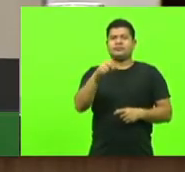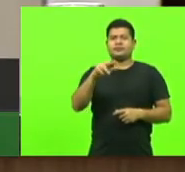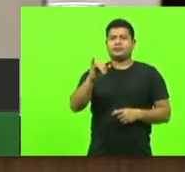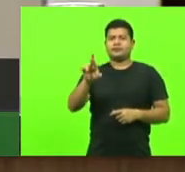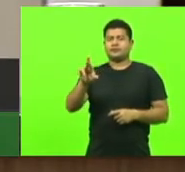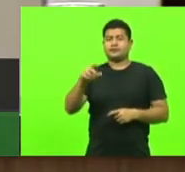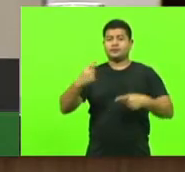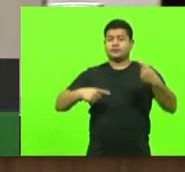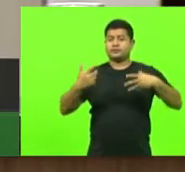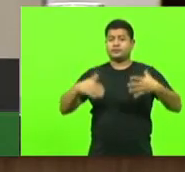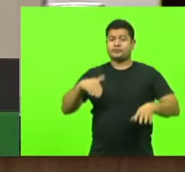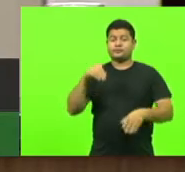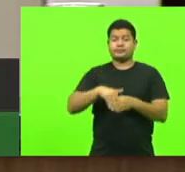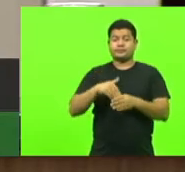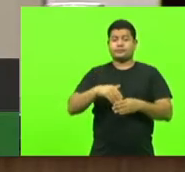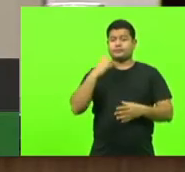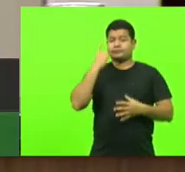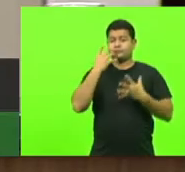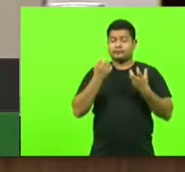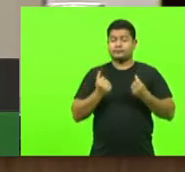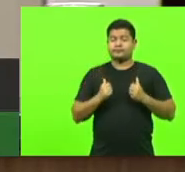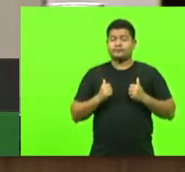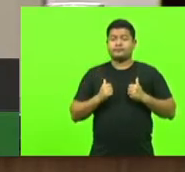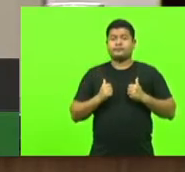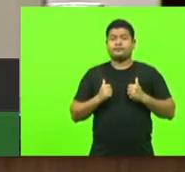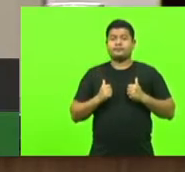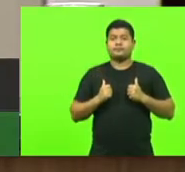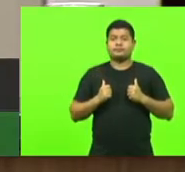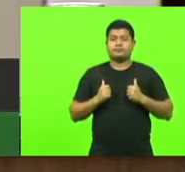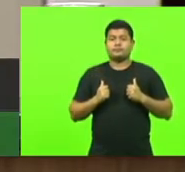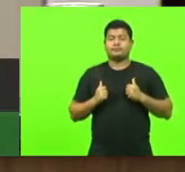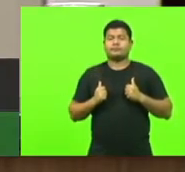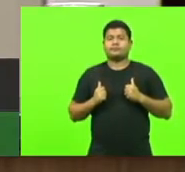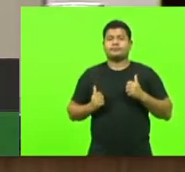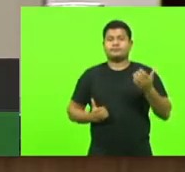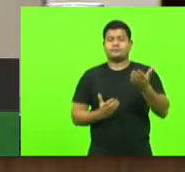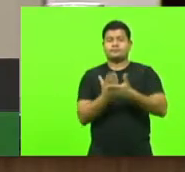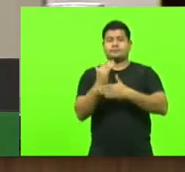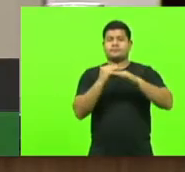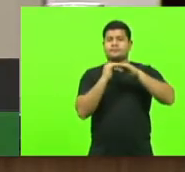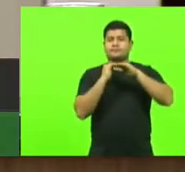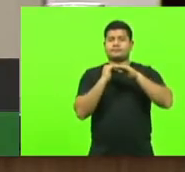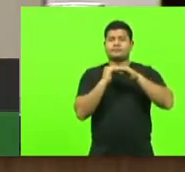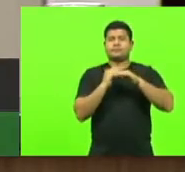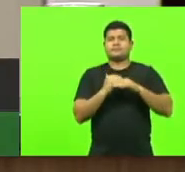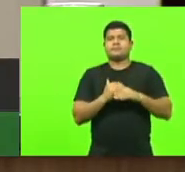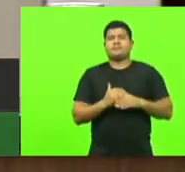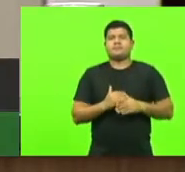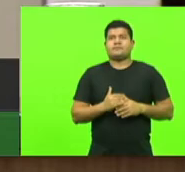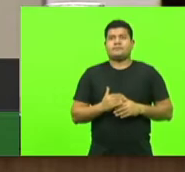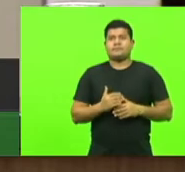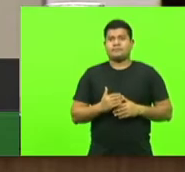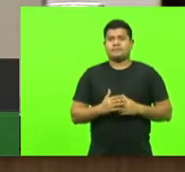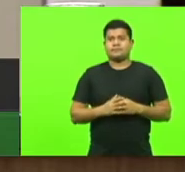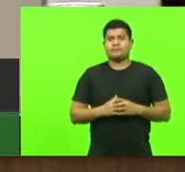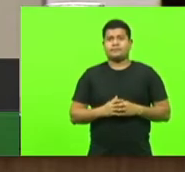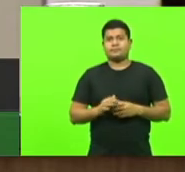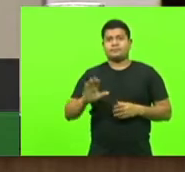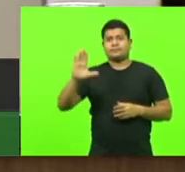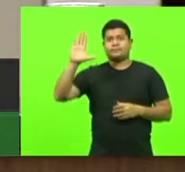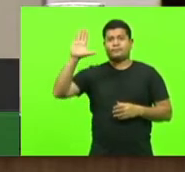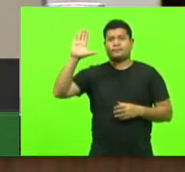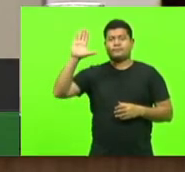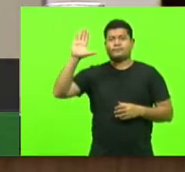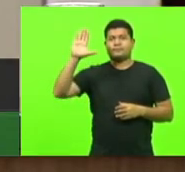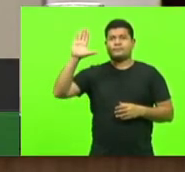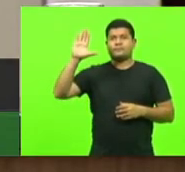discutir, em votação. Deputados que aprovam, permaneçam como se encontrem. Aprovado por unanimidade. Pedindo informação. Questão de ordem, senhor